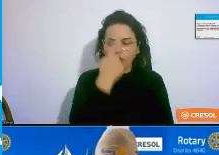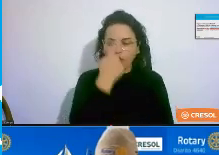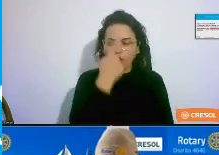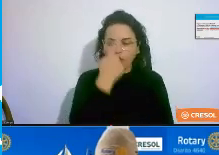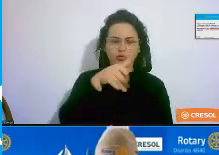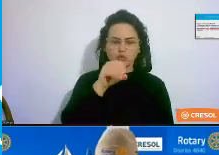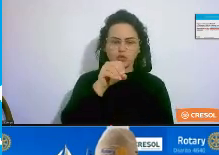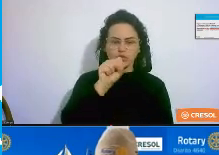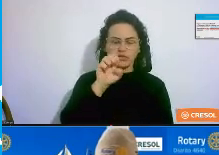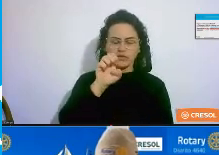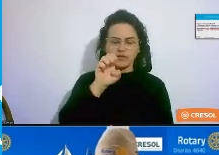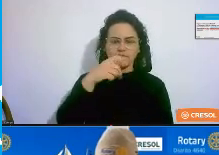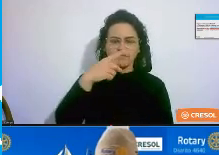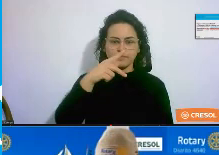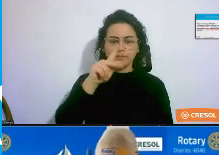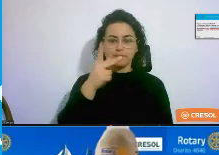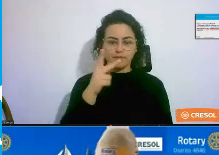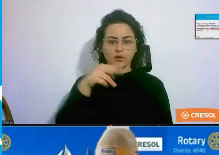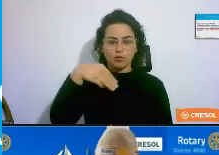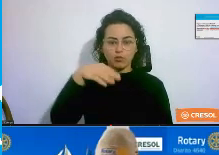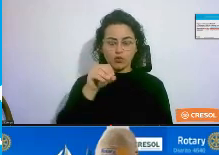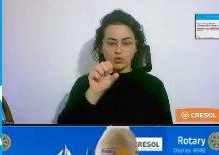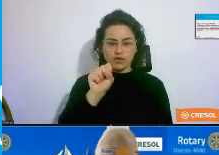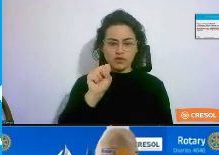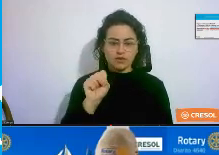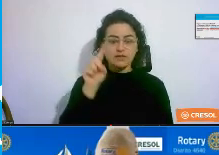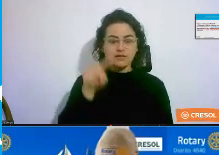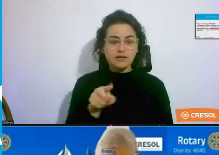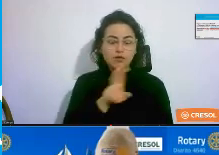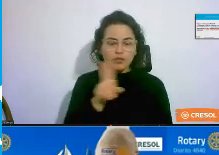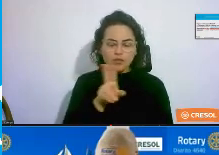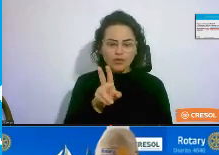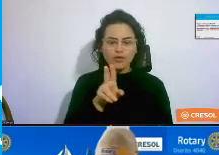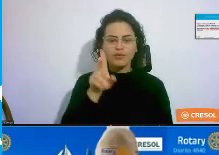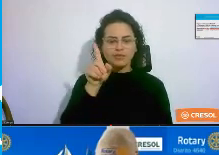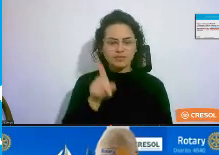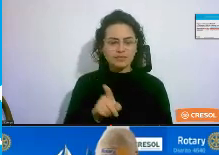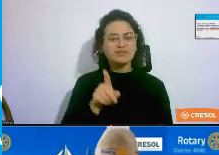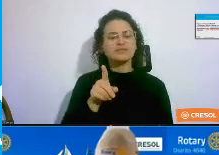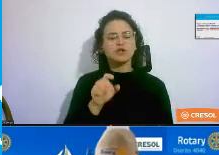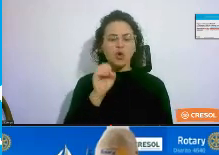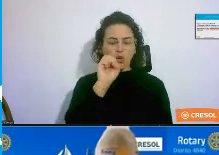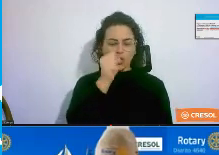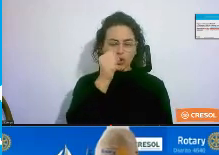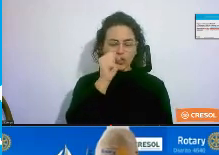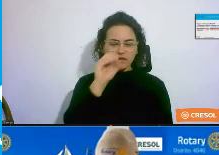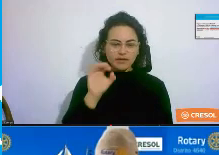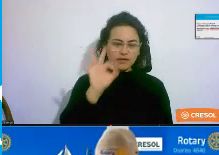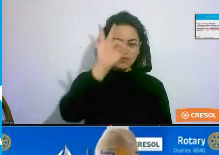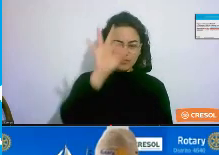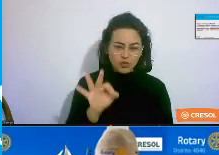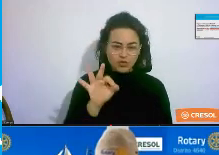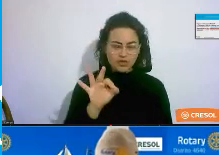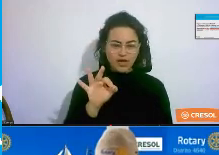ao Alfredo Pareto, percebeu basicamente que 80% das terras da Itália pertenciam a 20% da